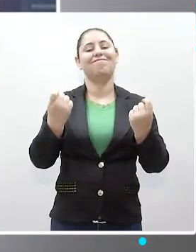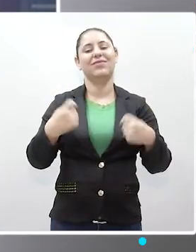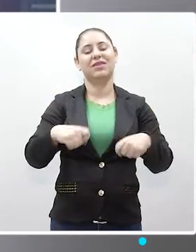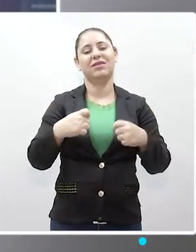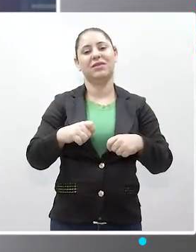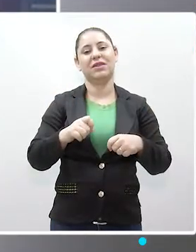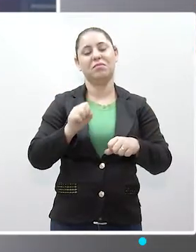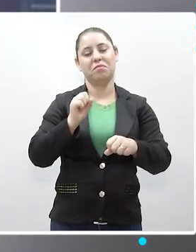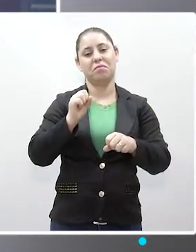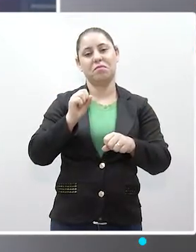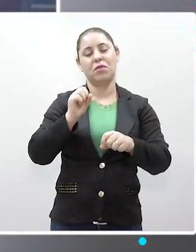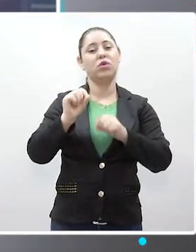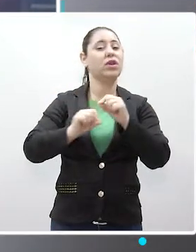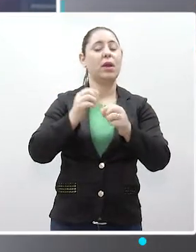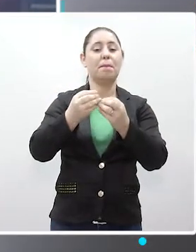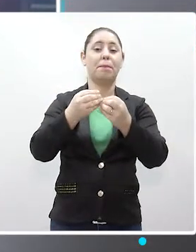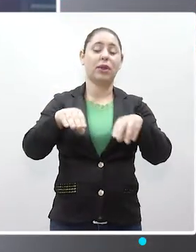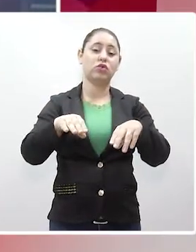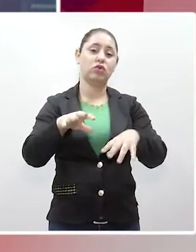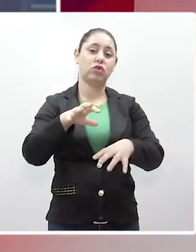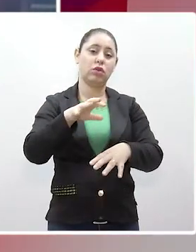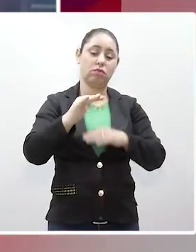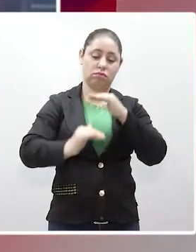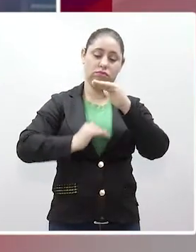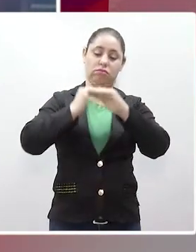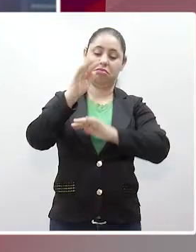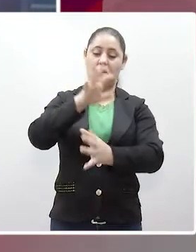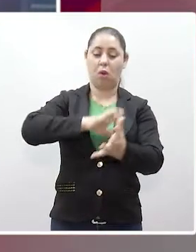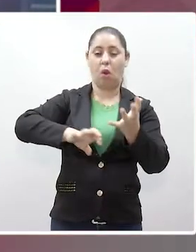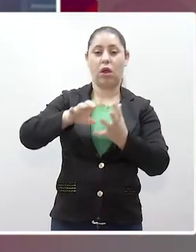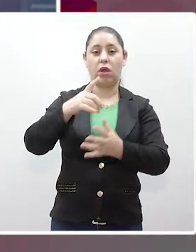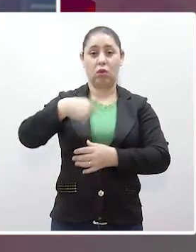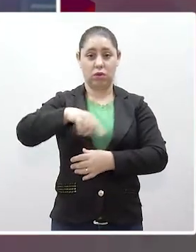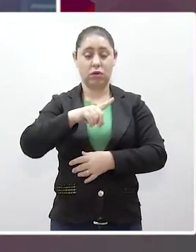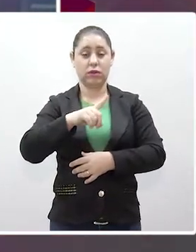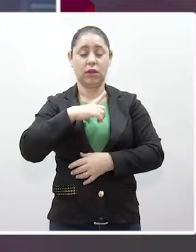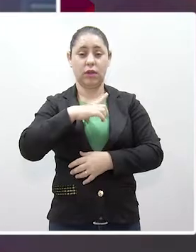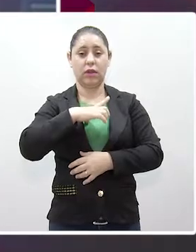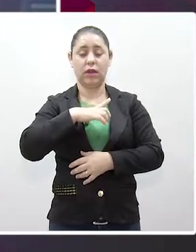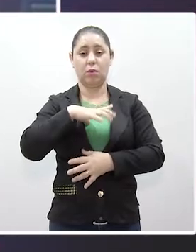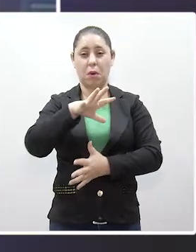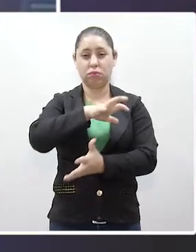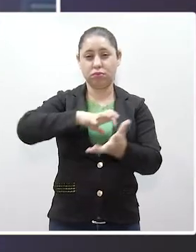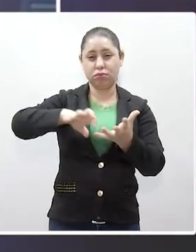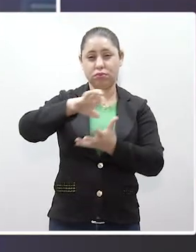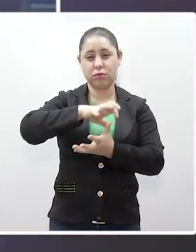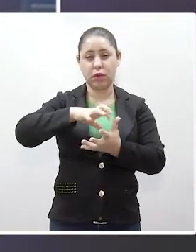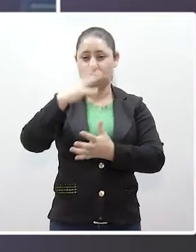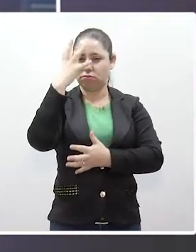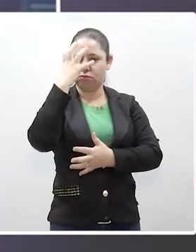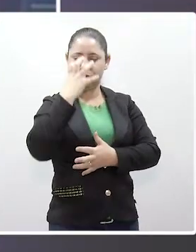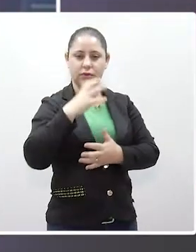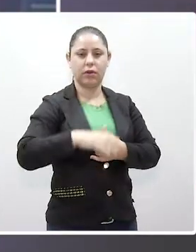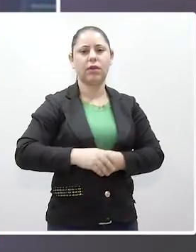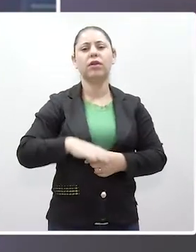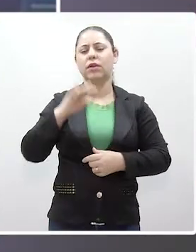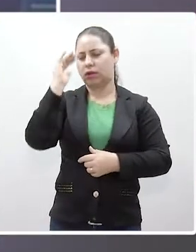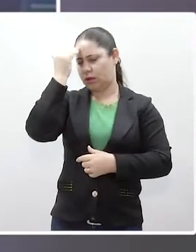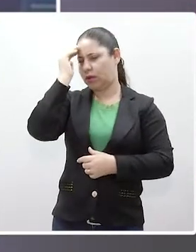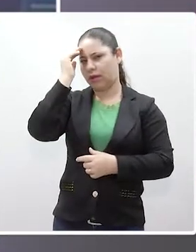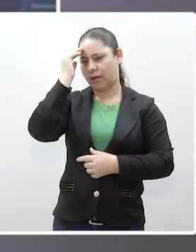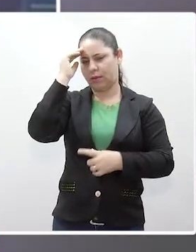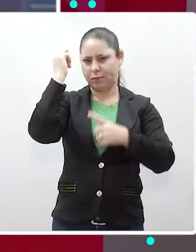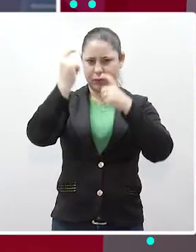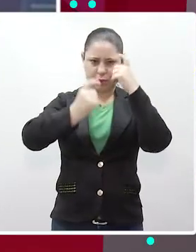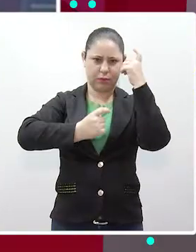também prejudica o crescimento econômico. E nós estamos numa crise econômica muito séria. Então, eu entendo a preocupação do Banco Central